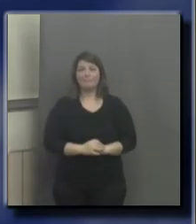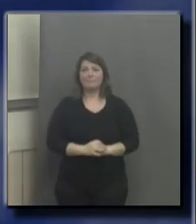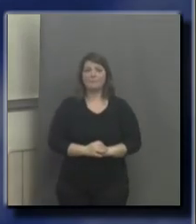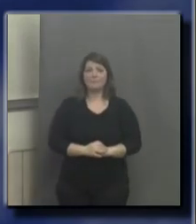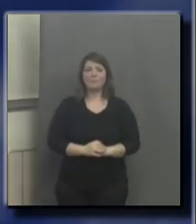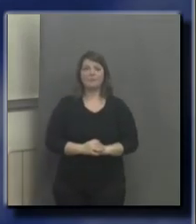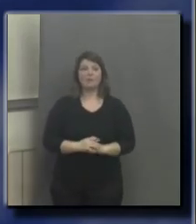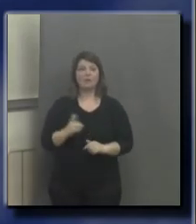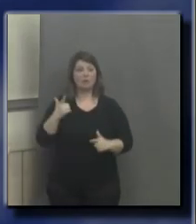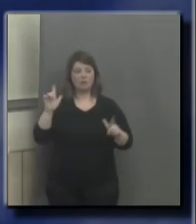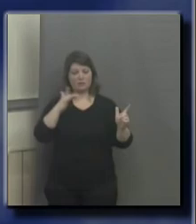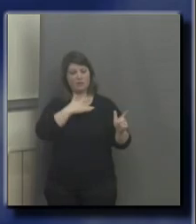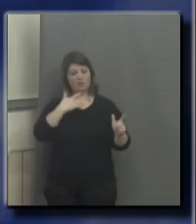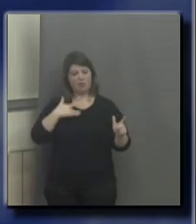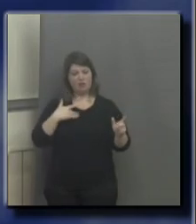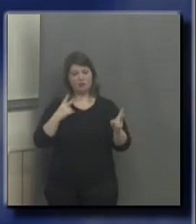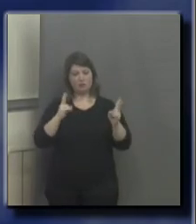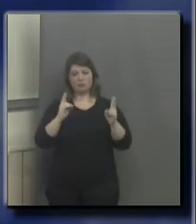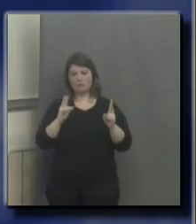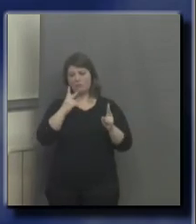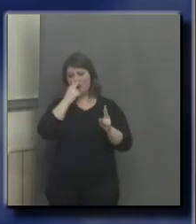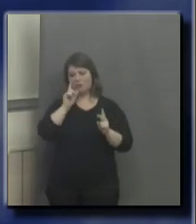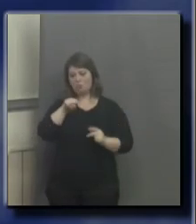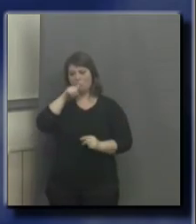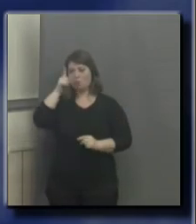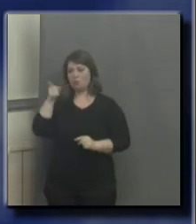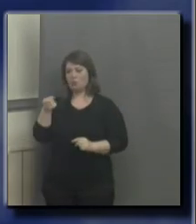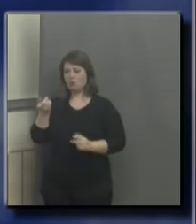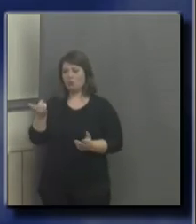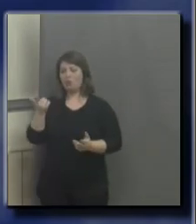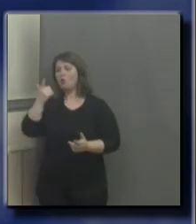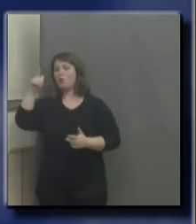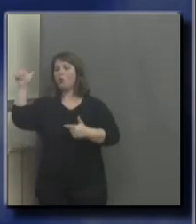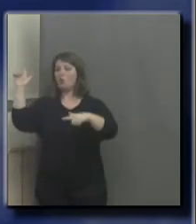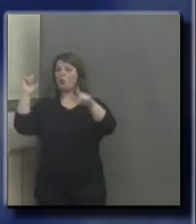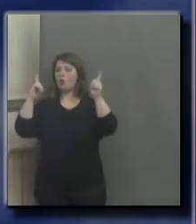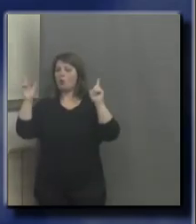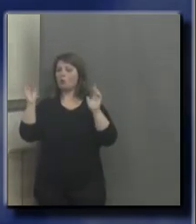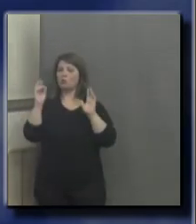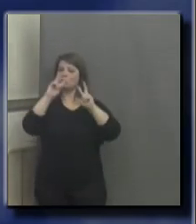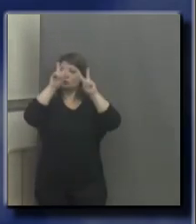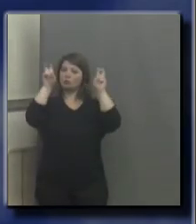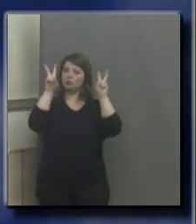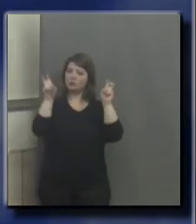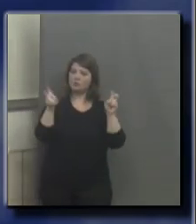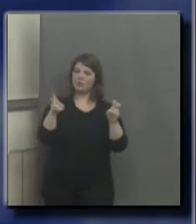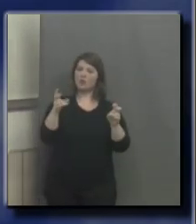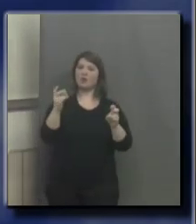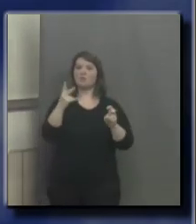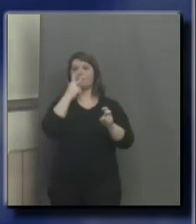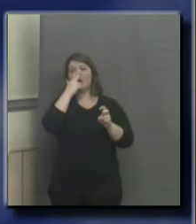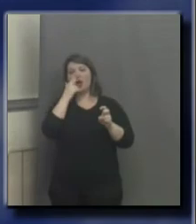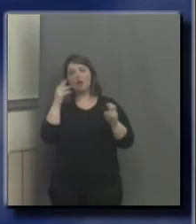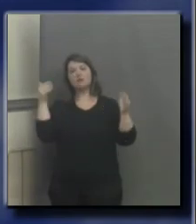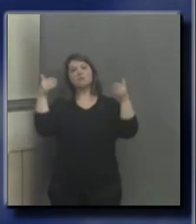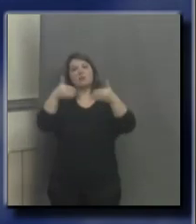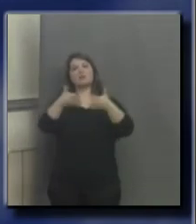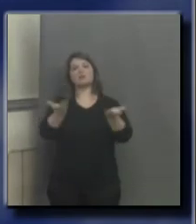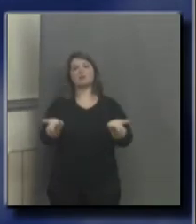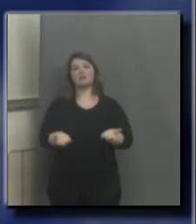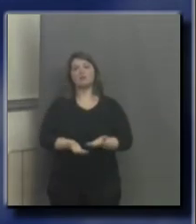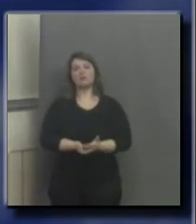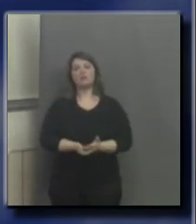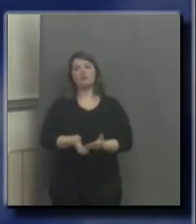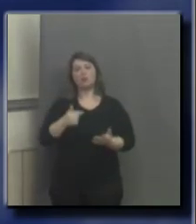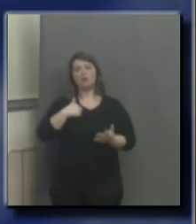Esses ainda são da saúde, eu vou pular, né? Colocou outros temas, questões mais específicas.